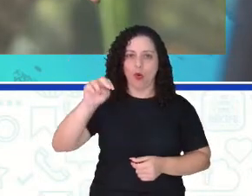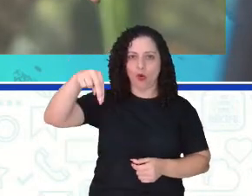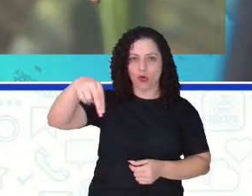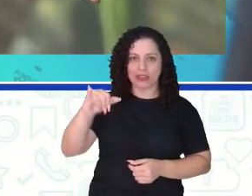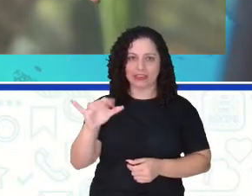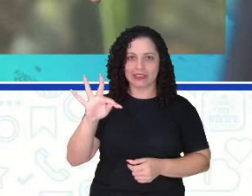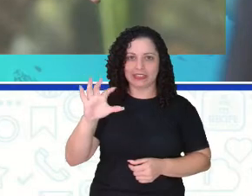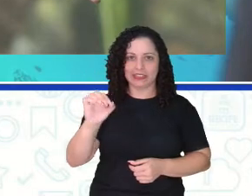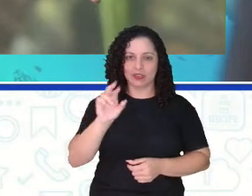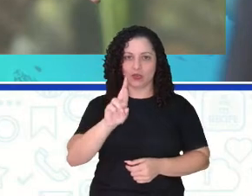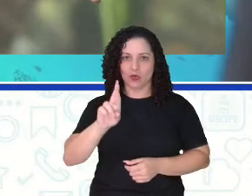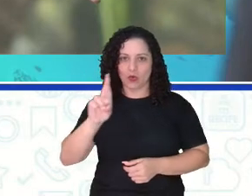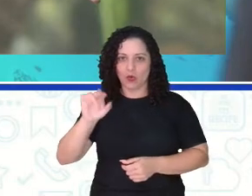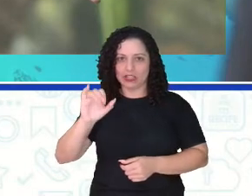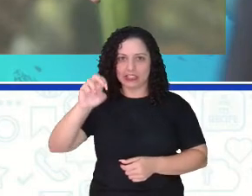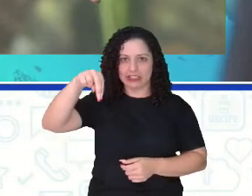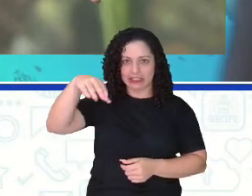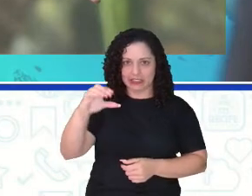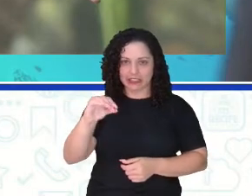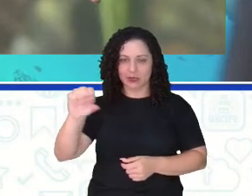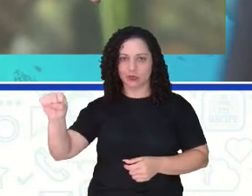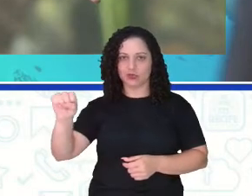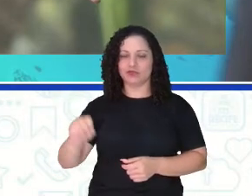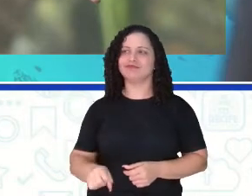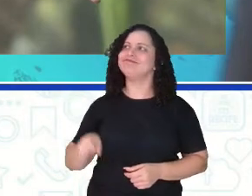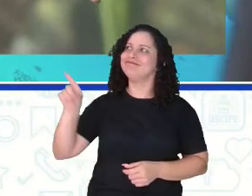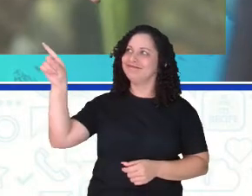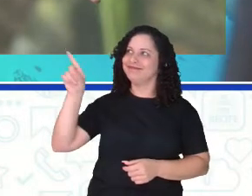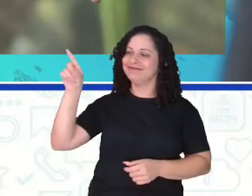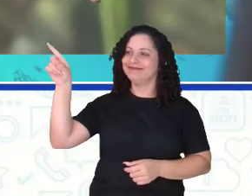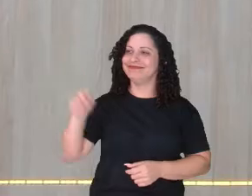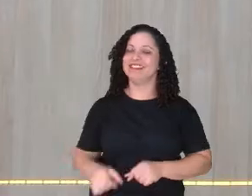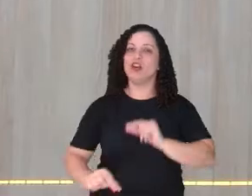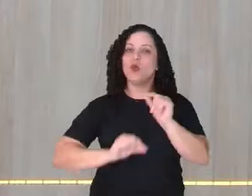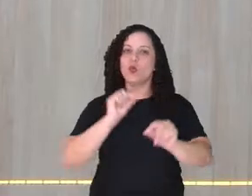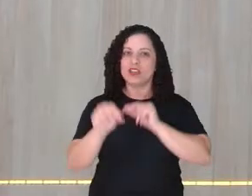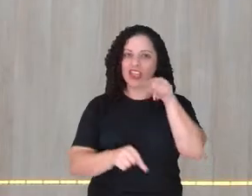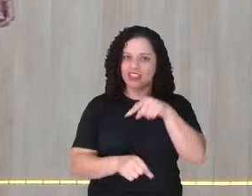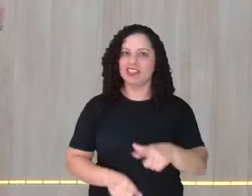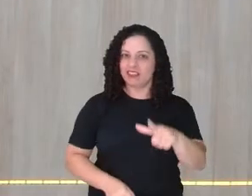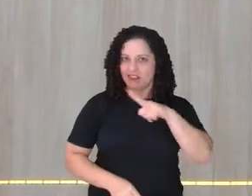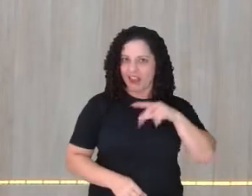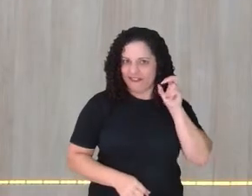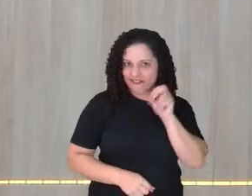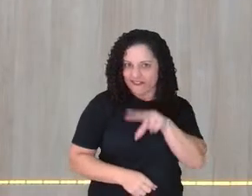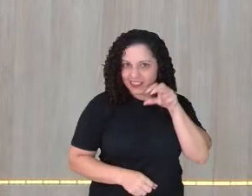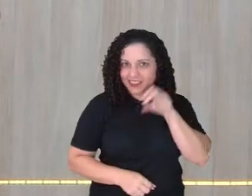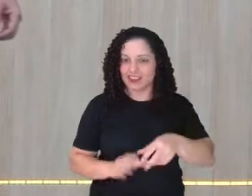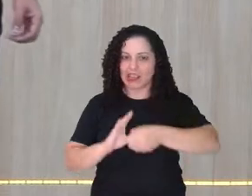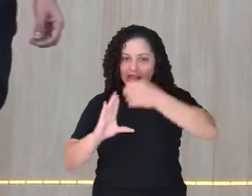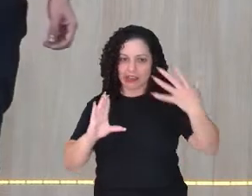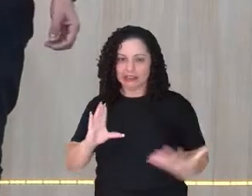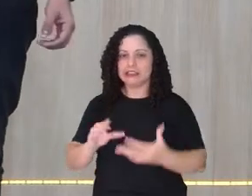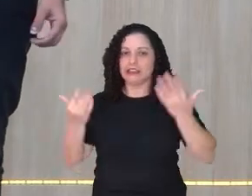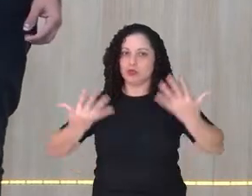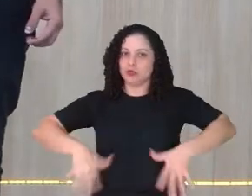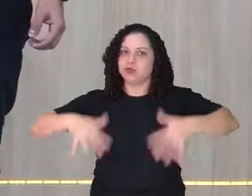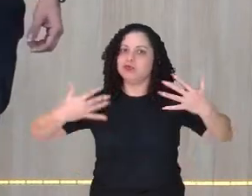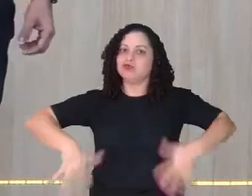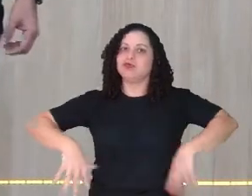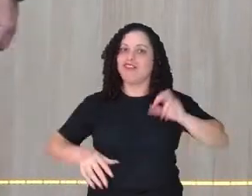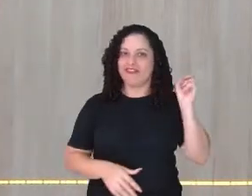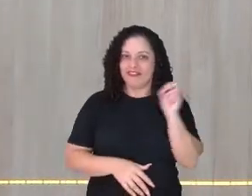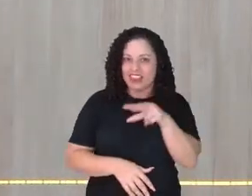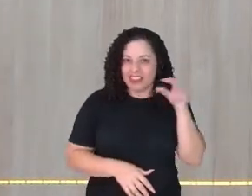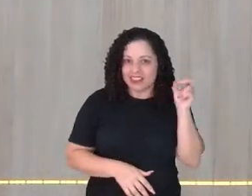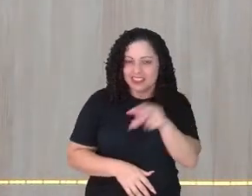ornitorrincos, né? Os ornitorrincos são venenosos, as características deles são interessantes, são